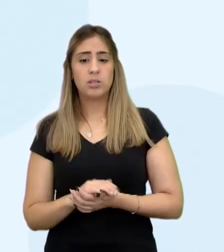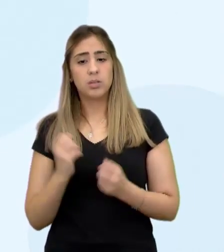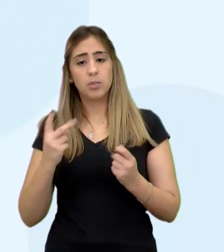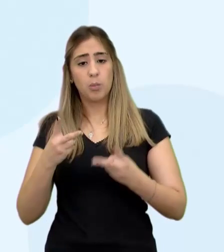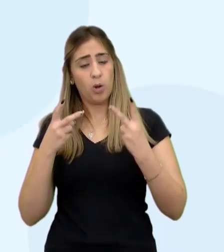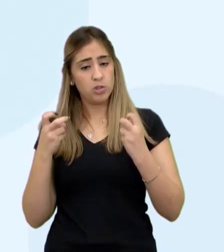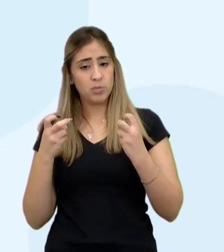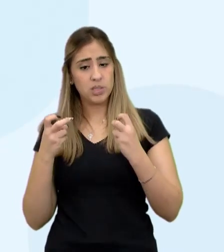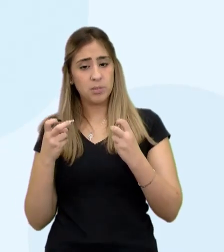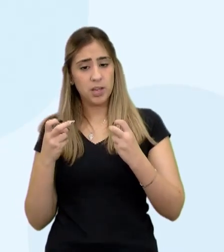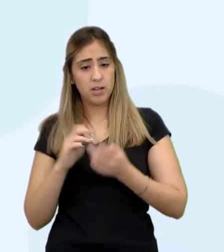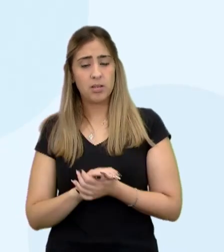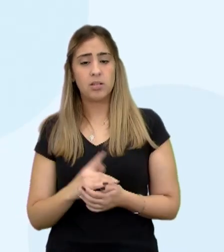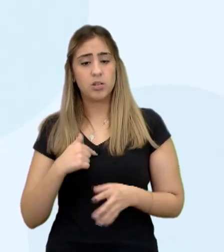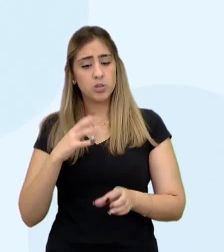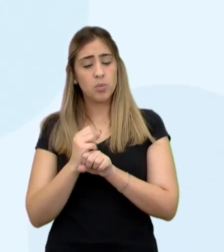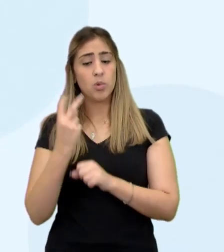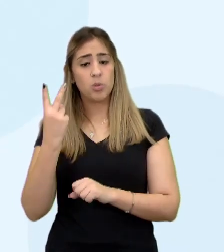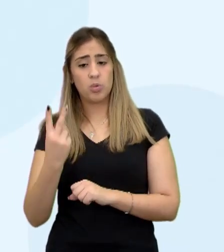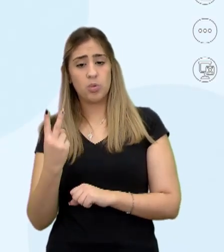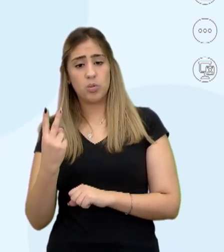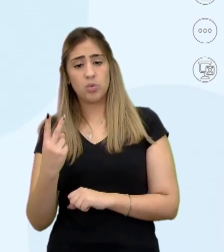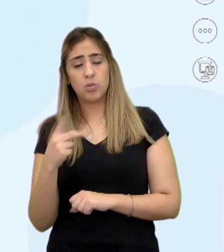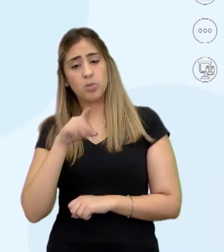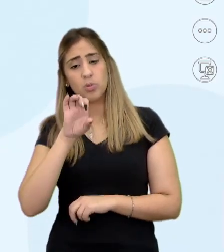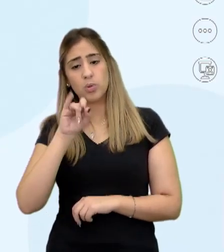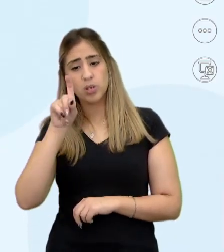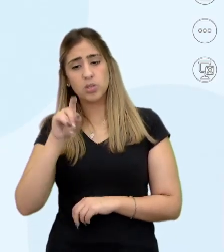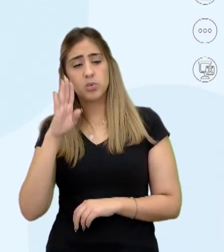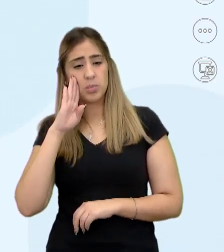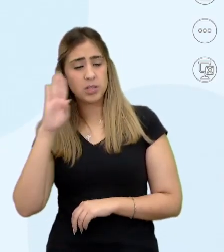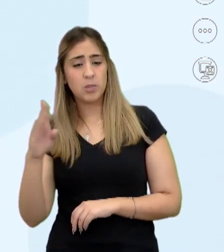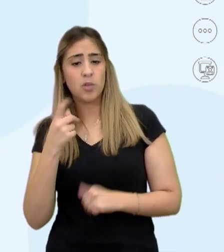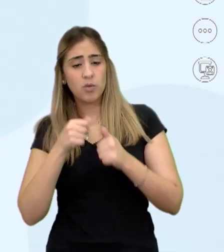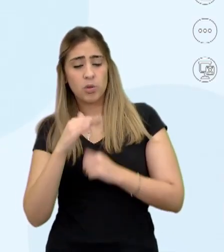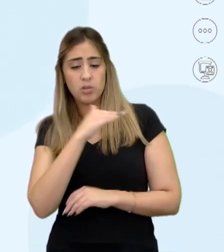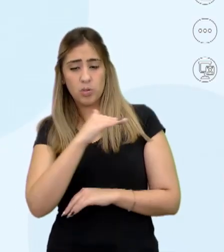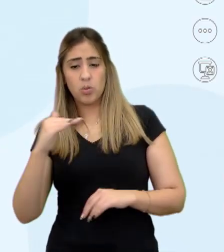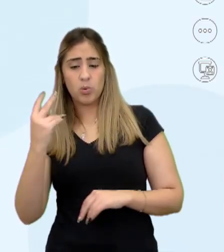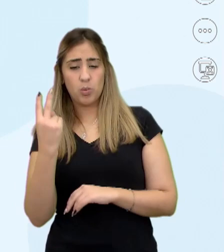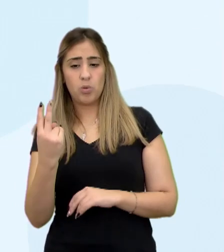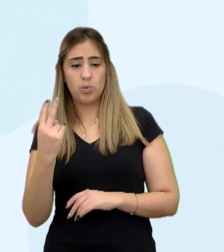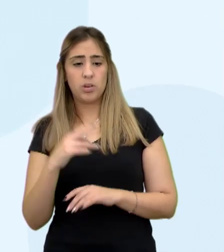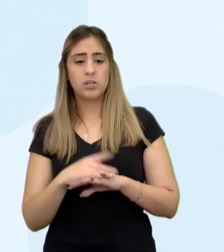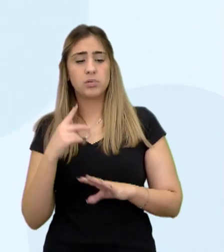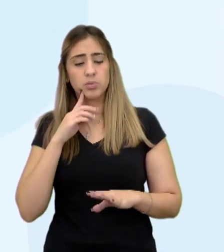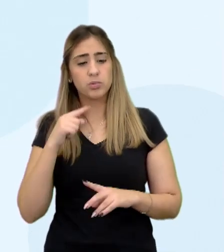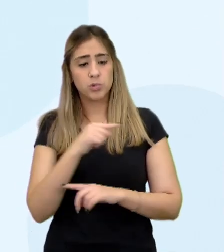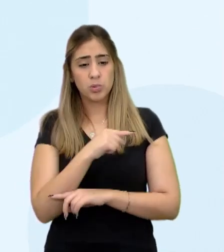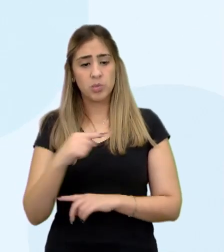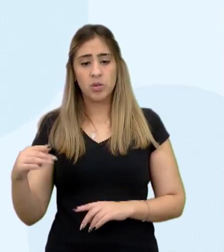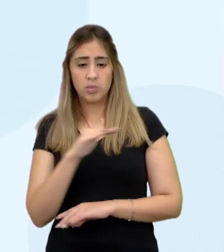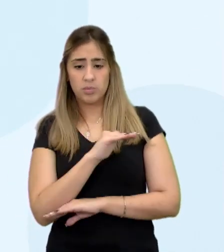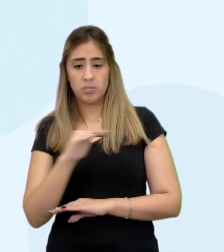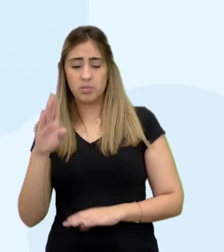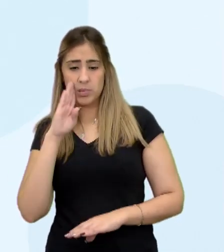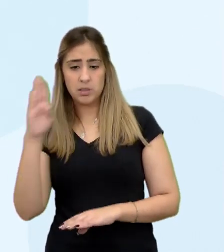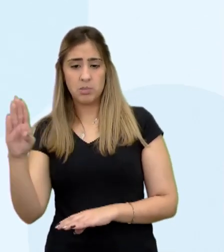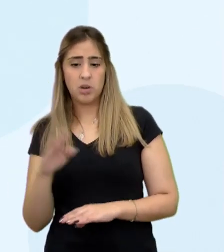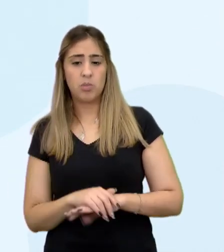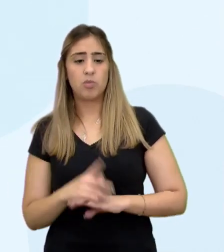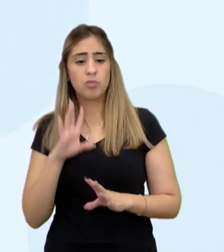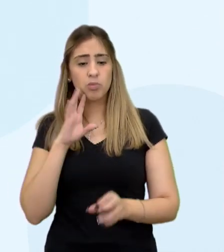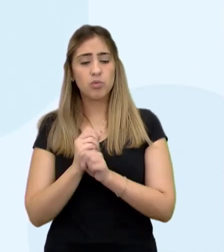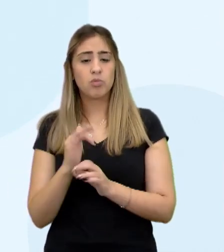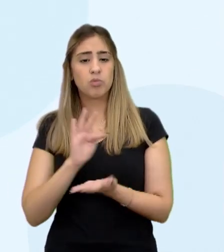pode perceber que quando somou 2, aquele eixo principal ficou na direção do 2, e quando subtraiu 2, o eixo principal